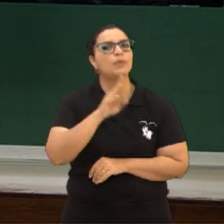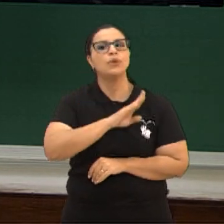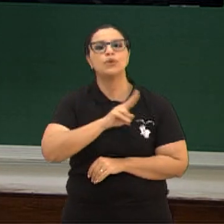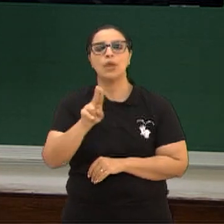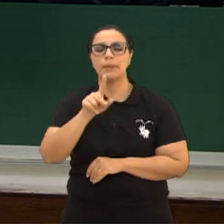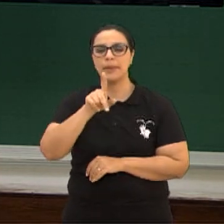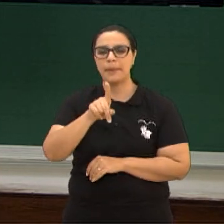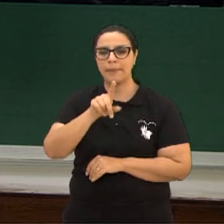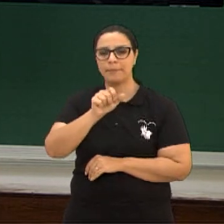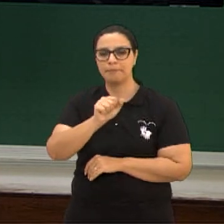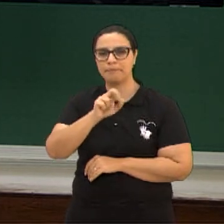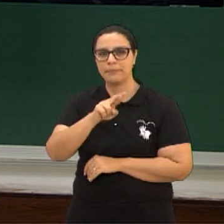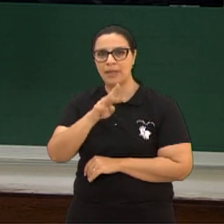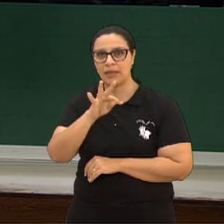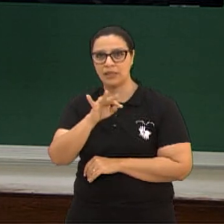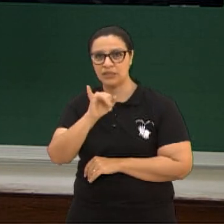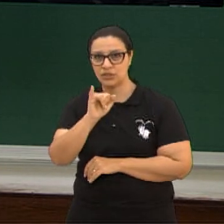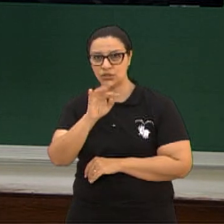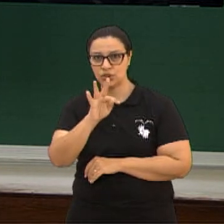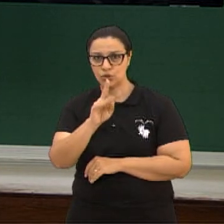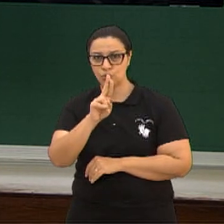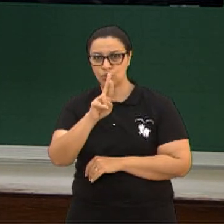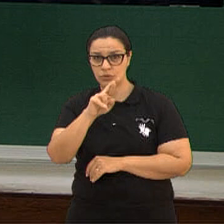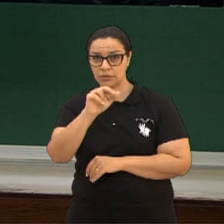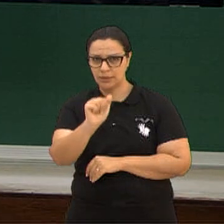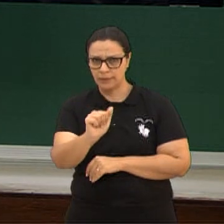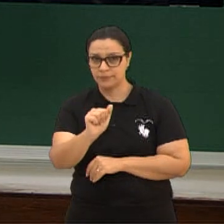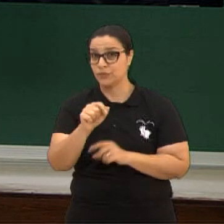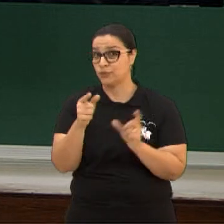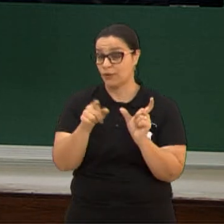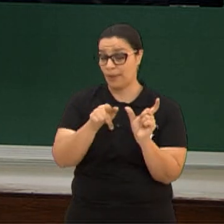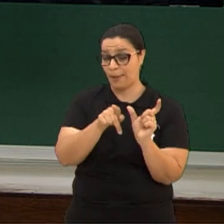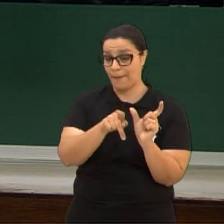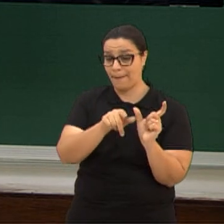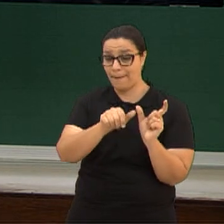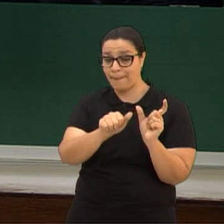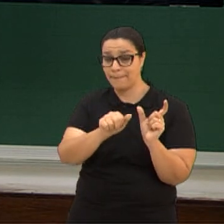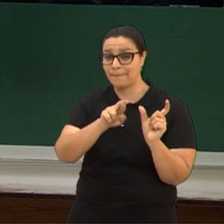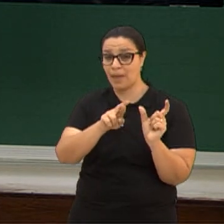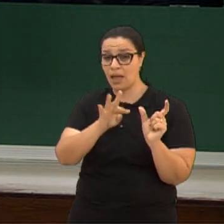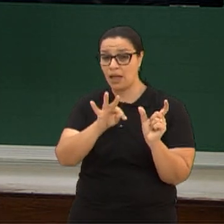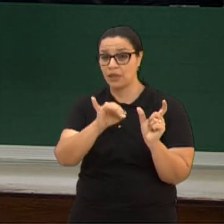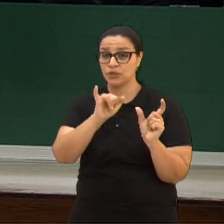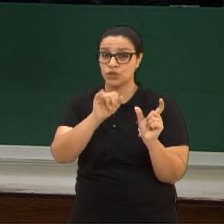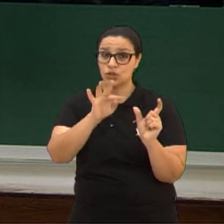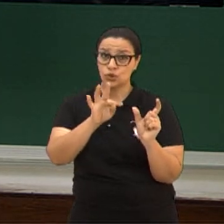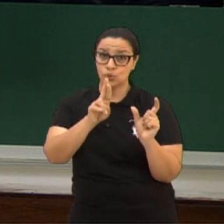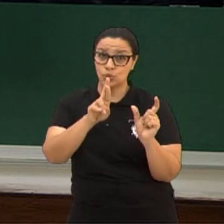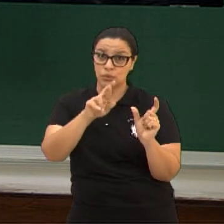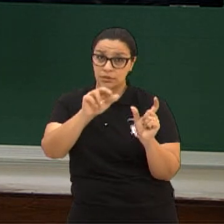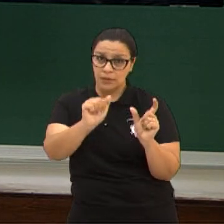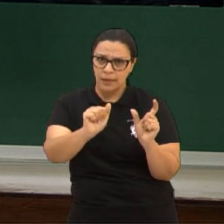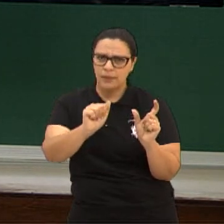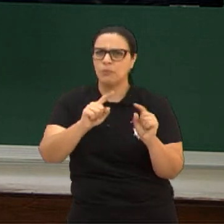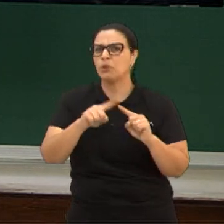chama partitura. Mas para que ela existe? Por que ela está ali? Olha